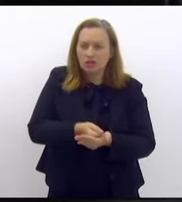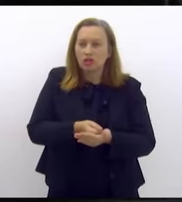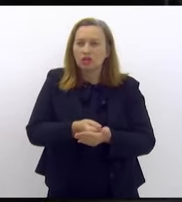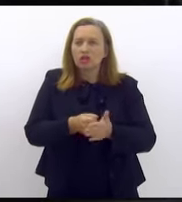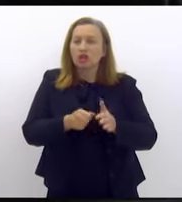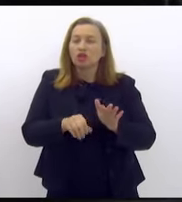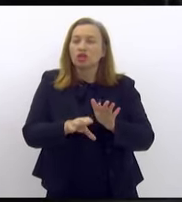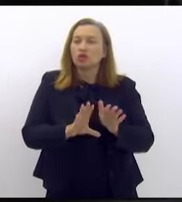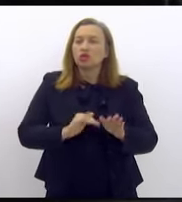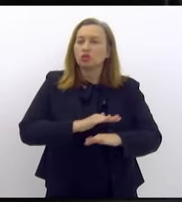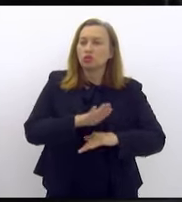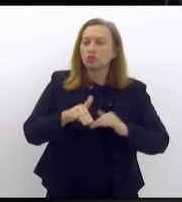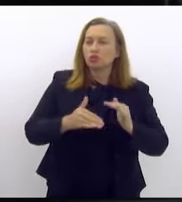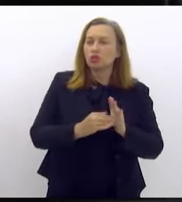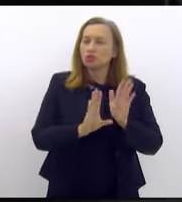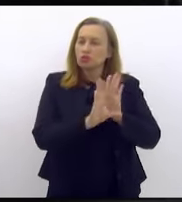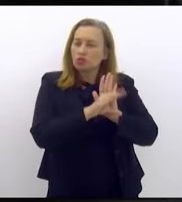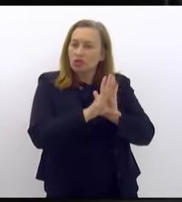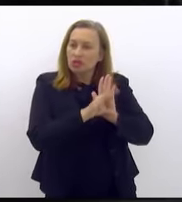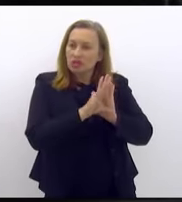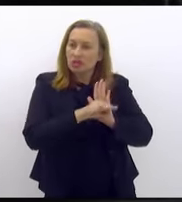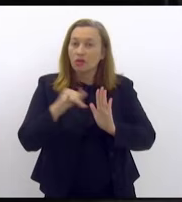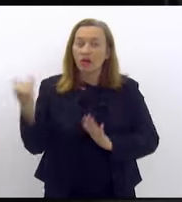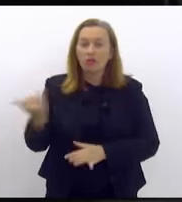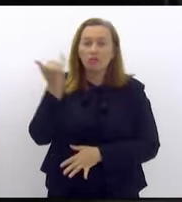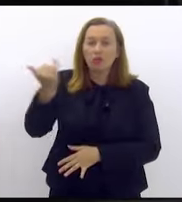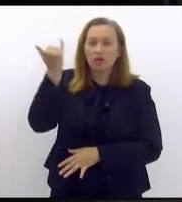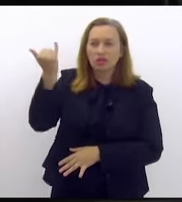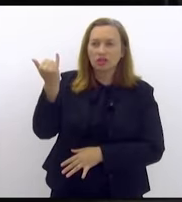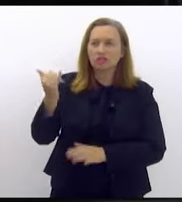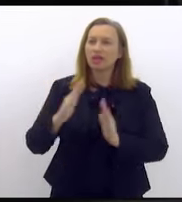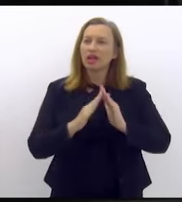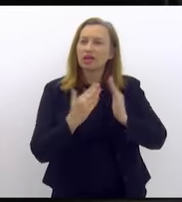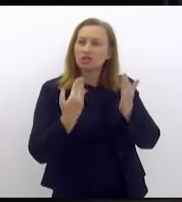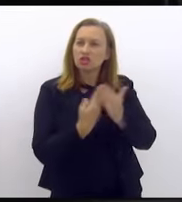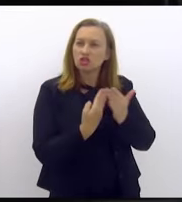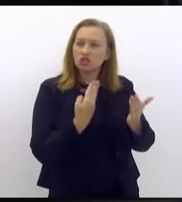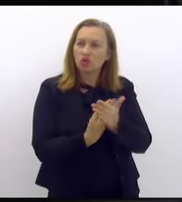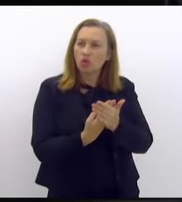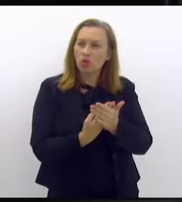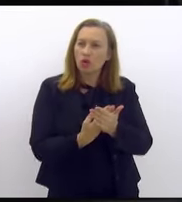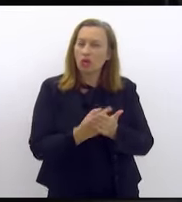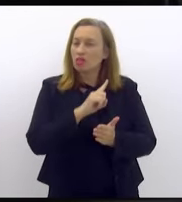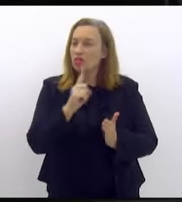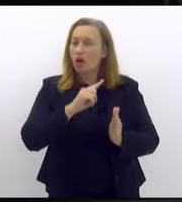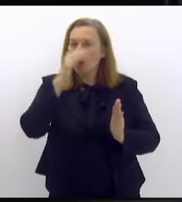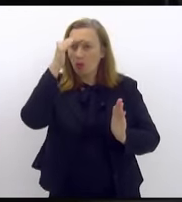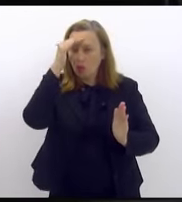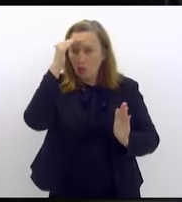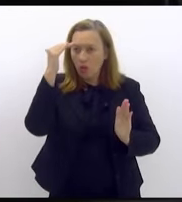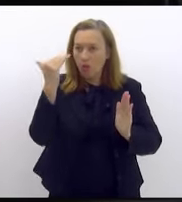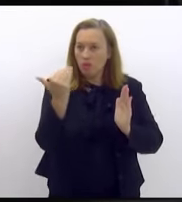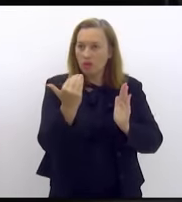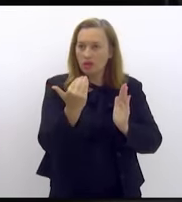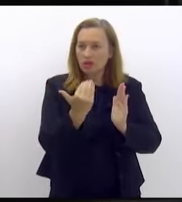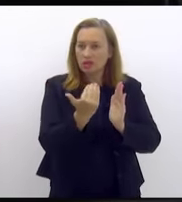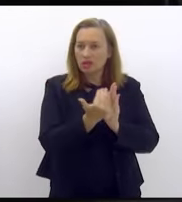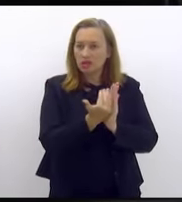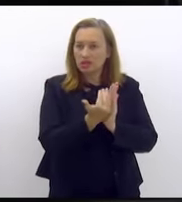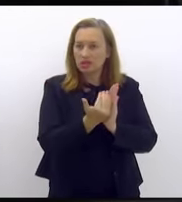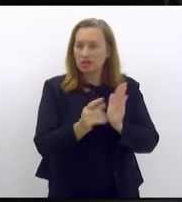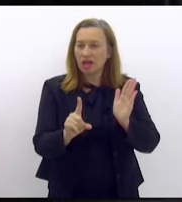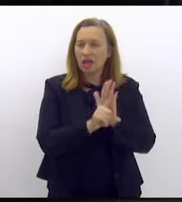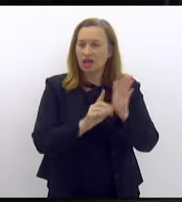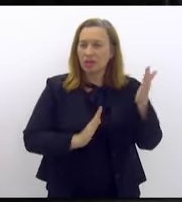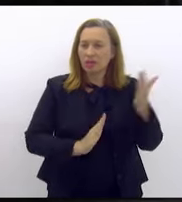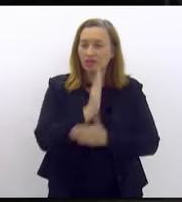conselhos abre uma margem importante para que as escolas não cumpram com a lei que nós estamos aprovando